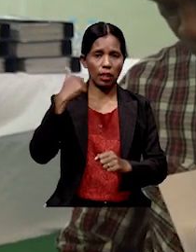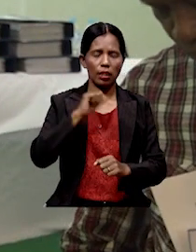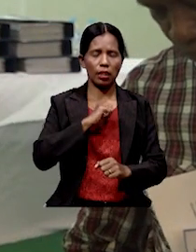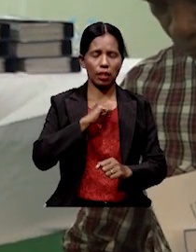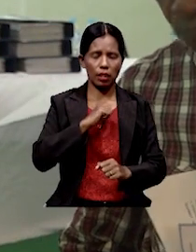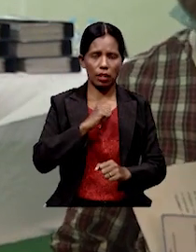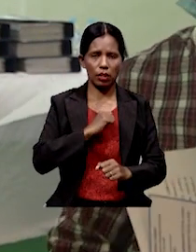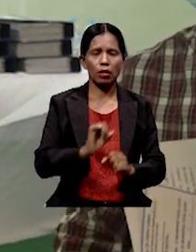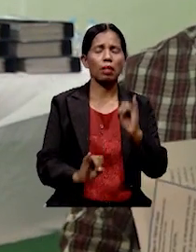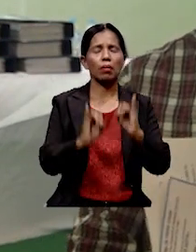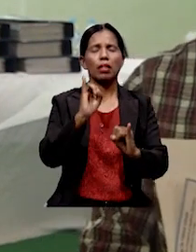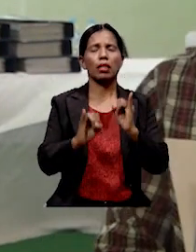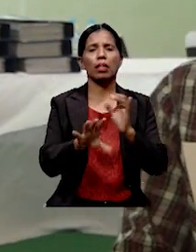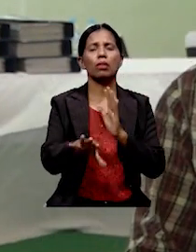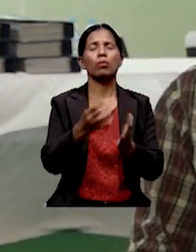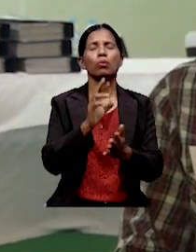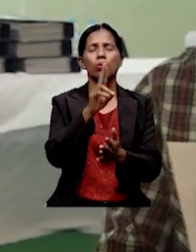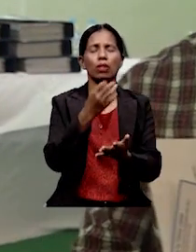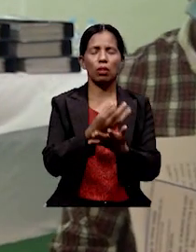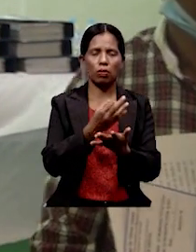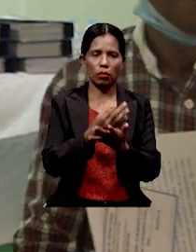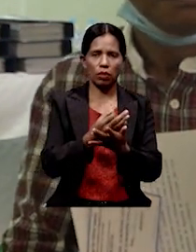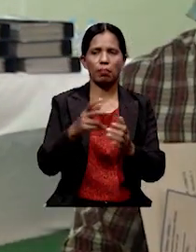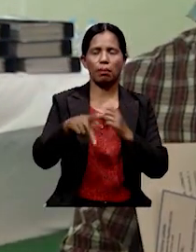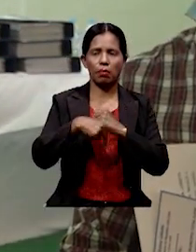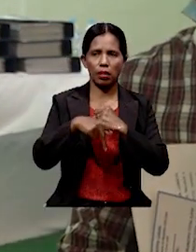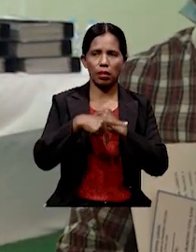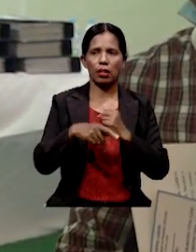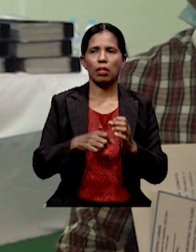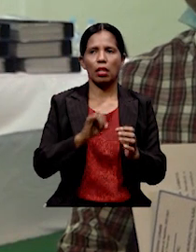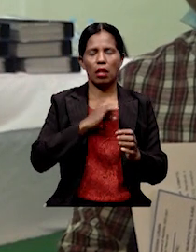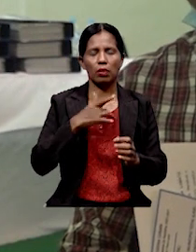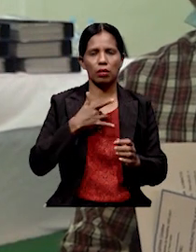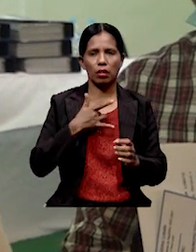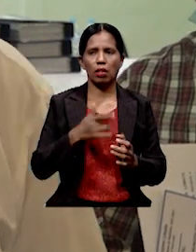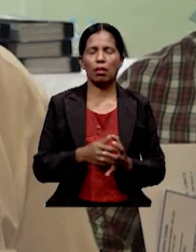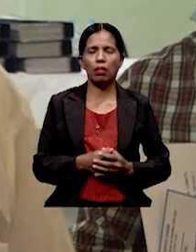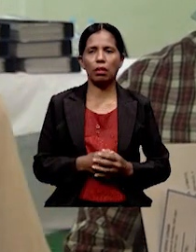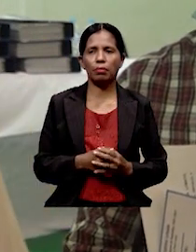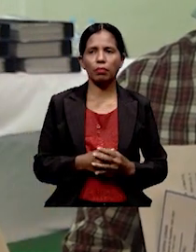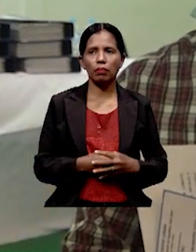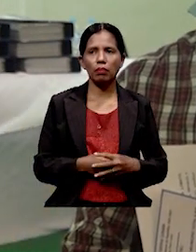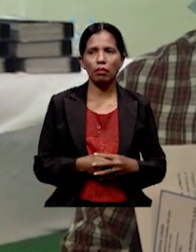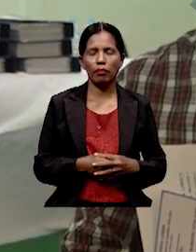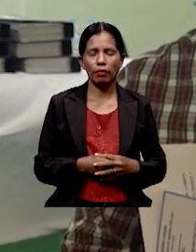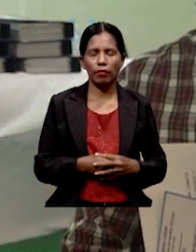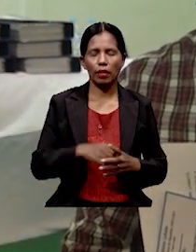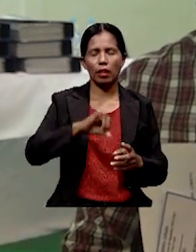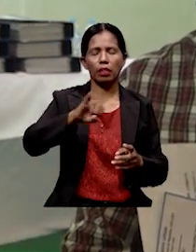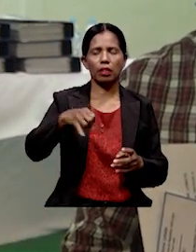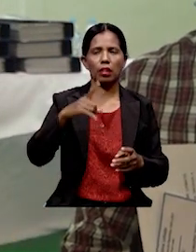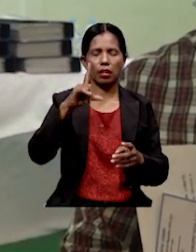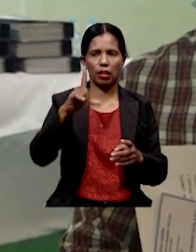se partido nem para apoiar candidato independente, que nós partido. Ao ser, cata, e general era a tu